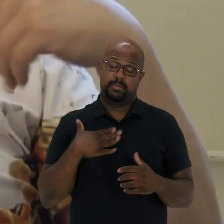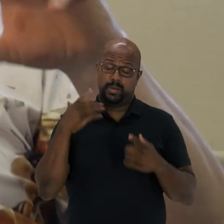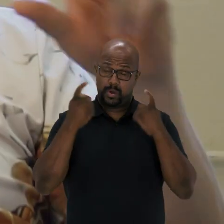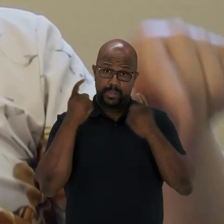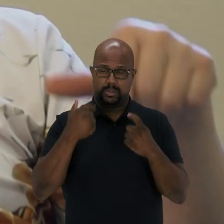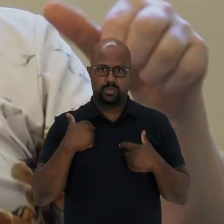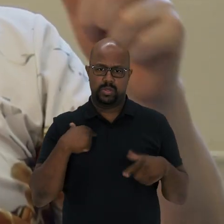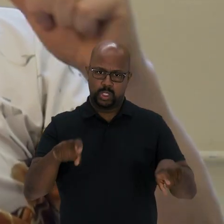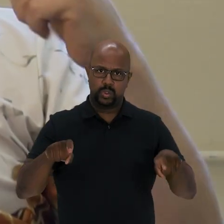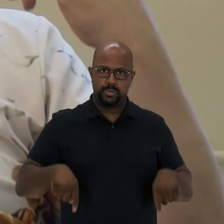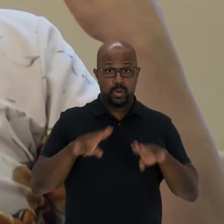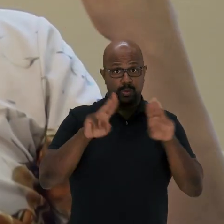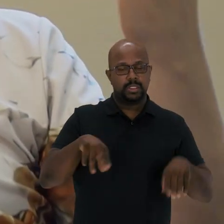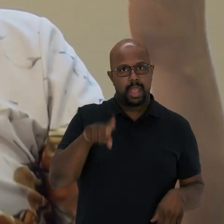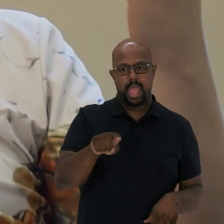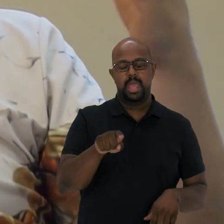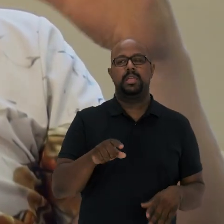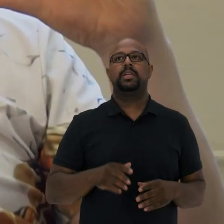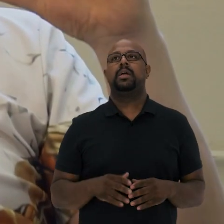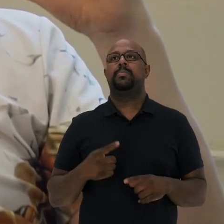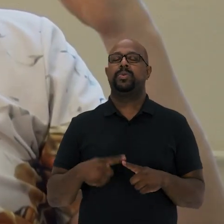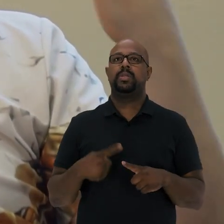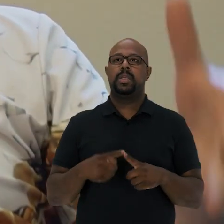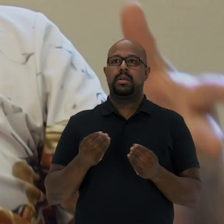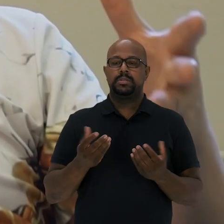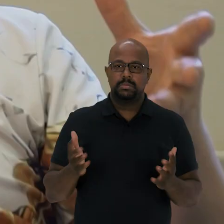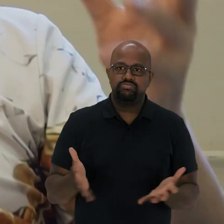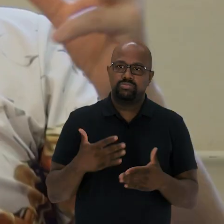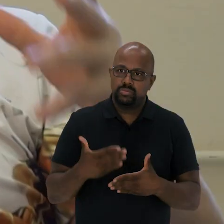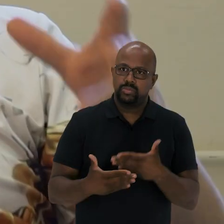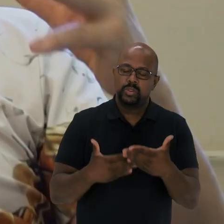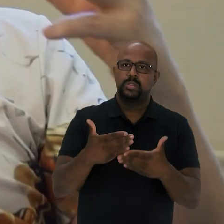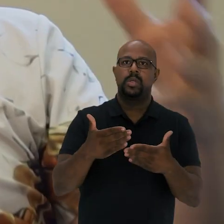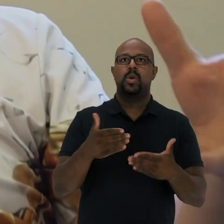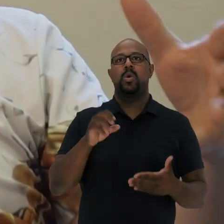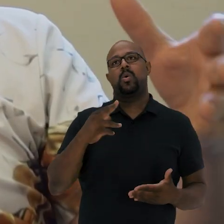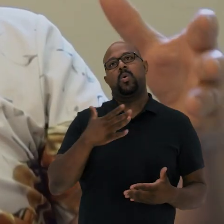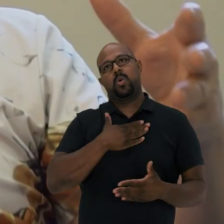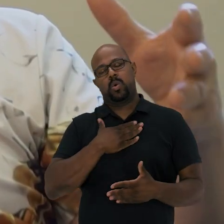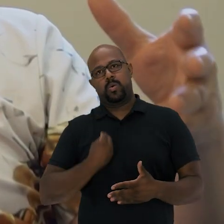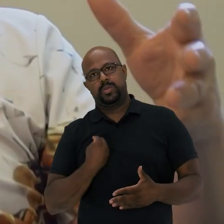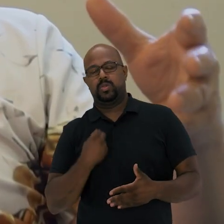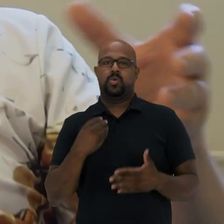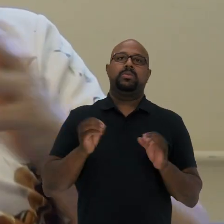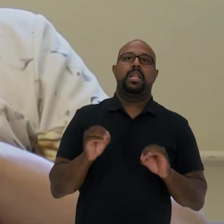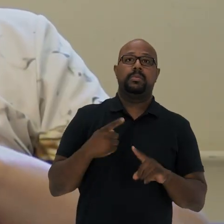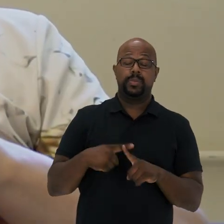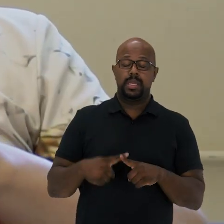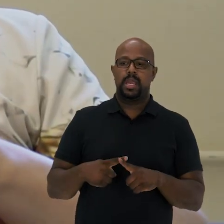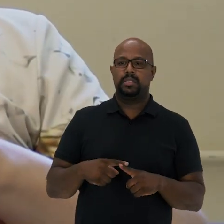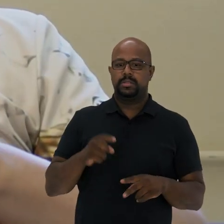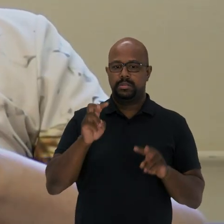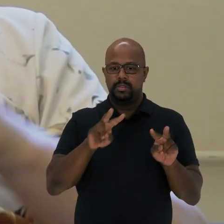minha preocupação quando eu assumi o museu era exatamente essa, que a coisa tocasse para frente com ou sem a minha presença. Né? Porque até